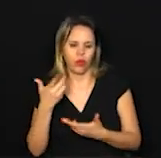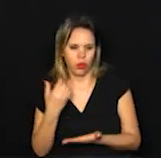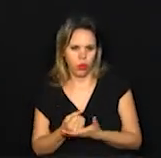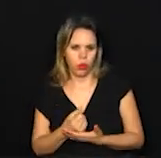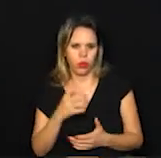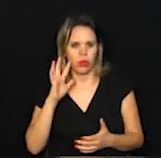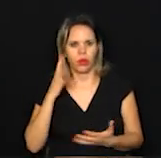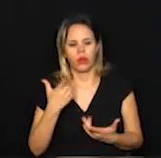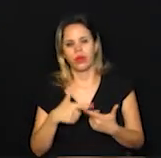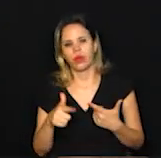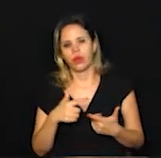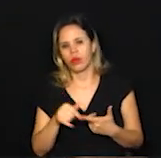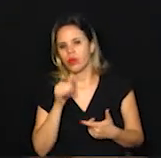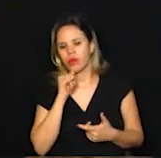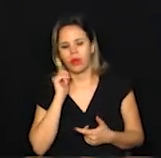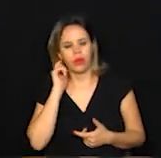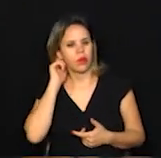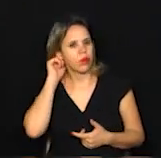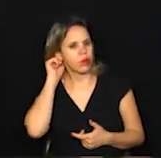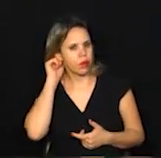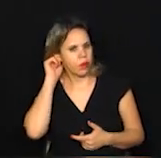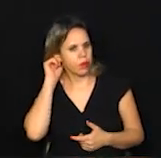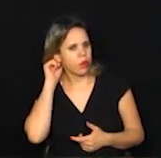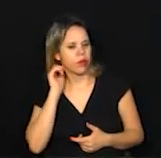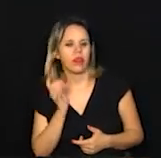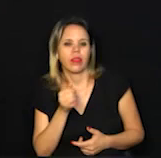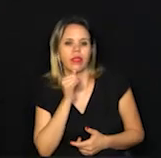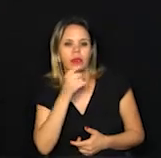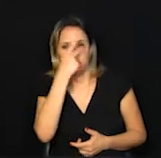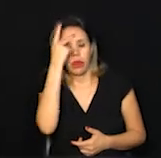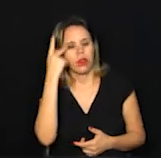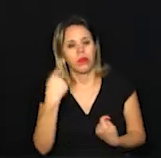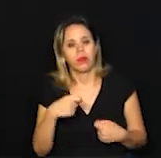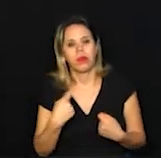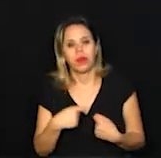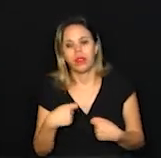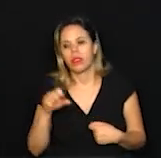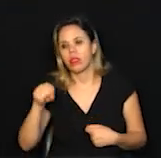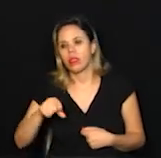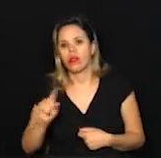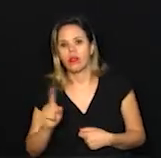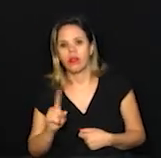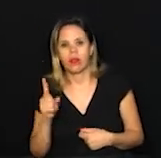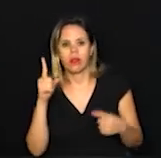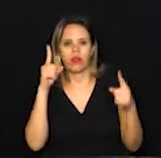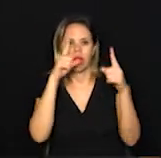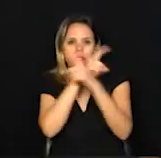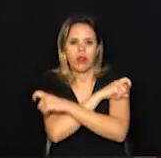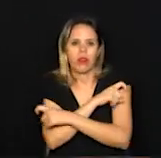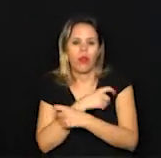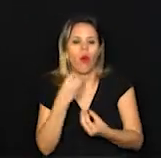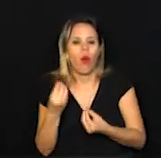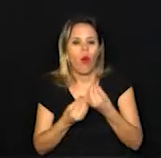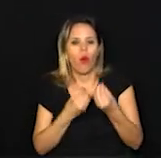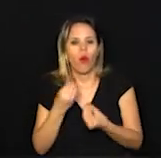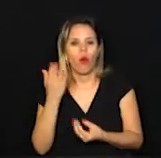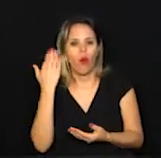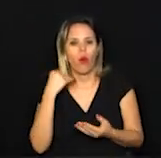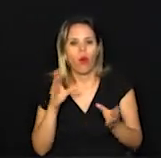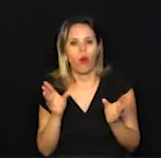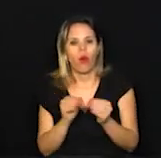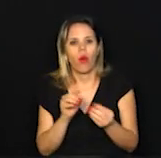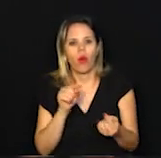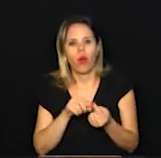o problema, por exemplo, do critério de quem precisa e quem não precisa. Isso é tão difícil, né? Como que a gente